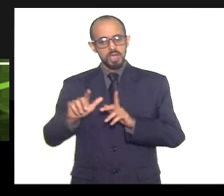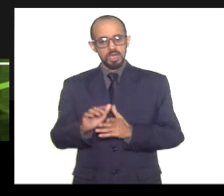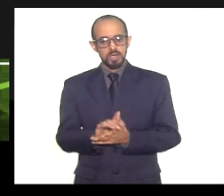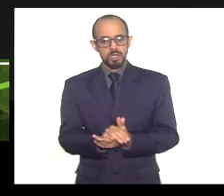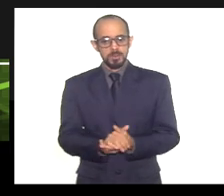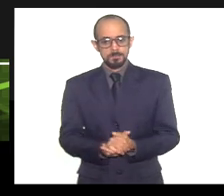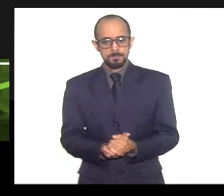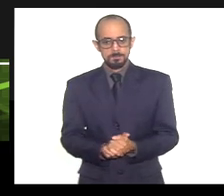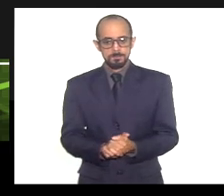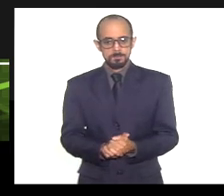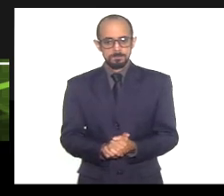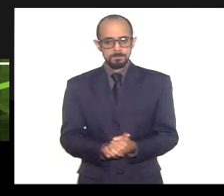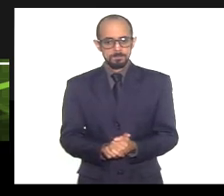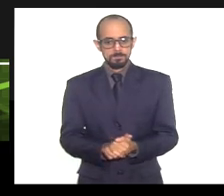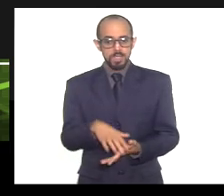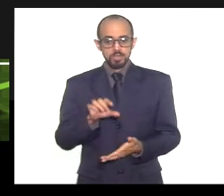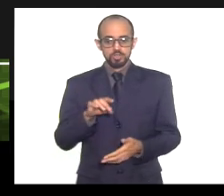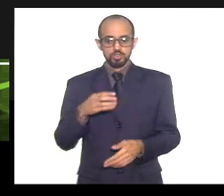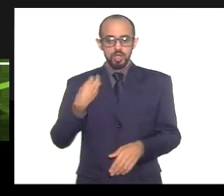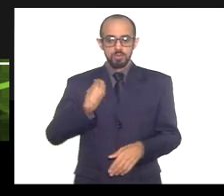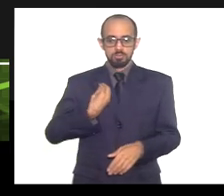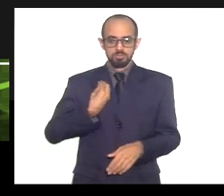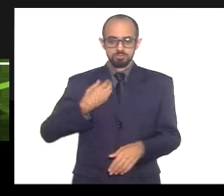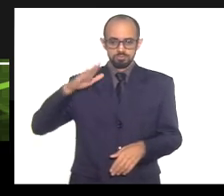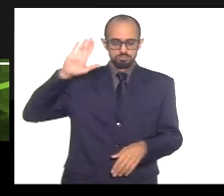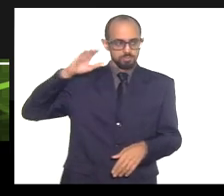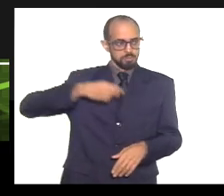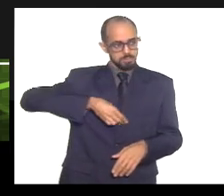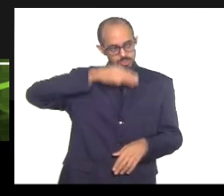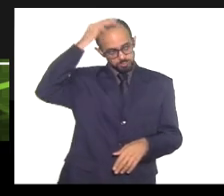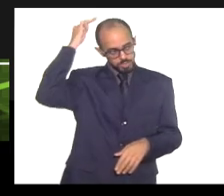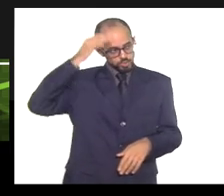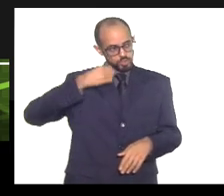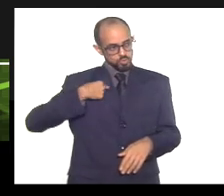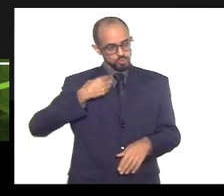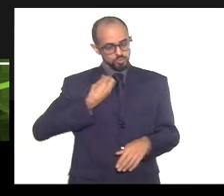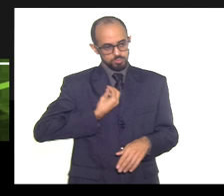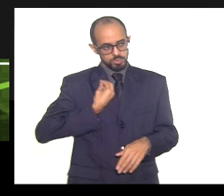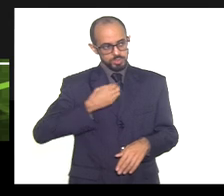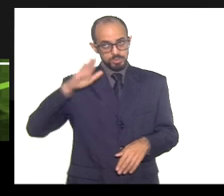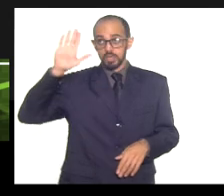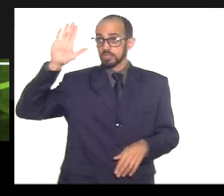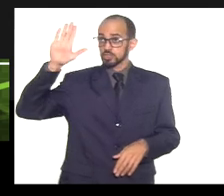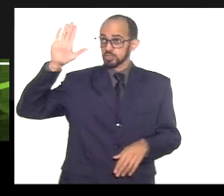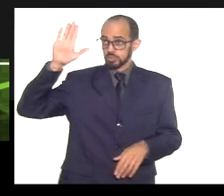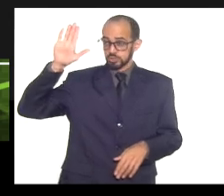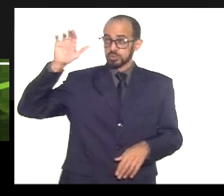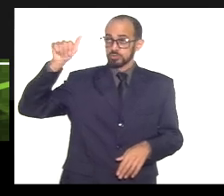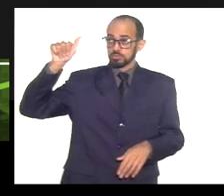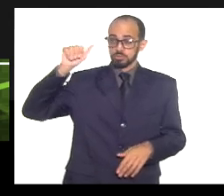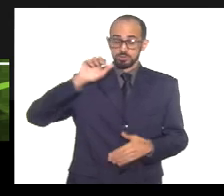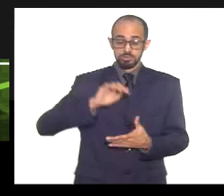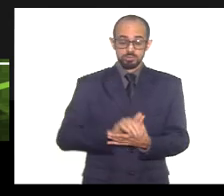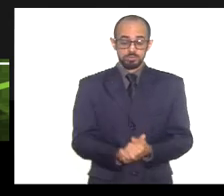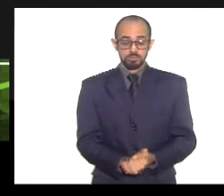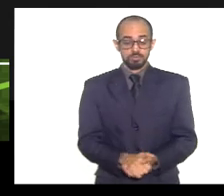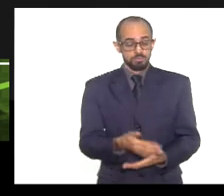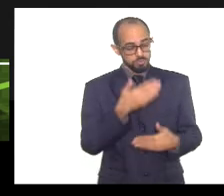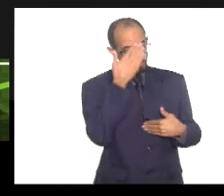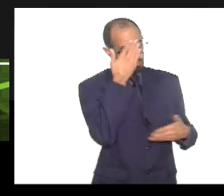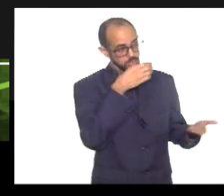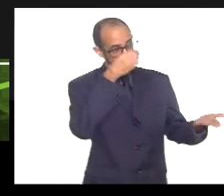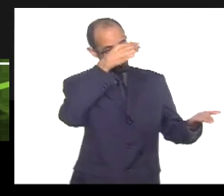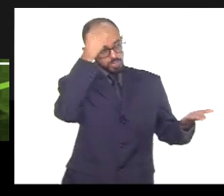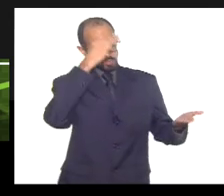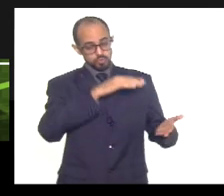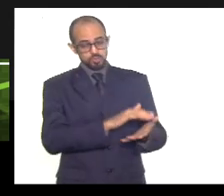Luiz Paulo, só para registrar, estou acompanhando aqui, deputado, é Márcio Pacheco. Obrigado, deputado Márcio Pacheco. Doutora Magda